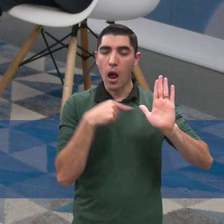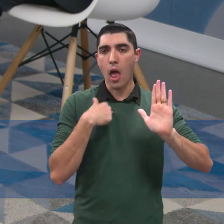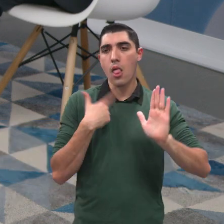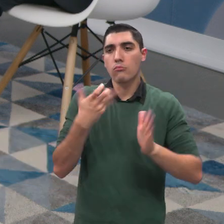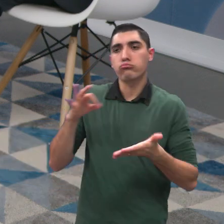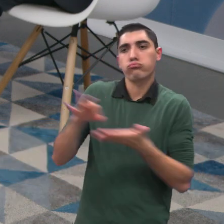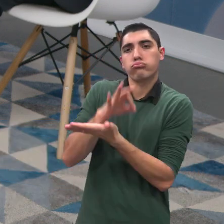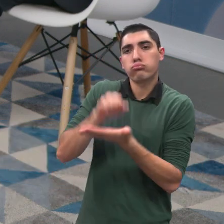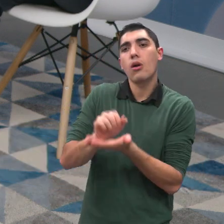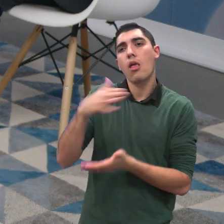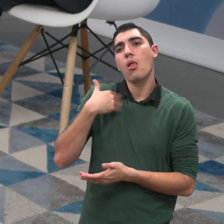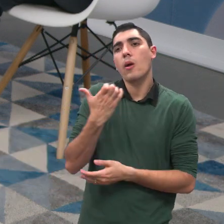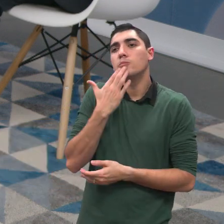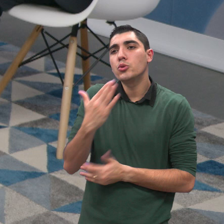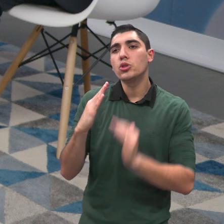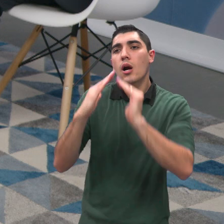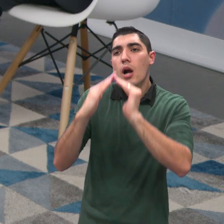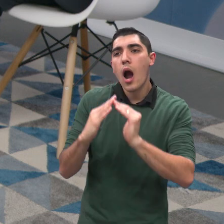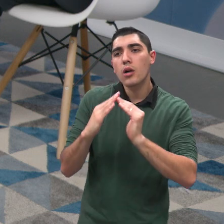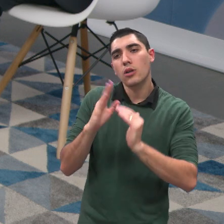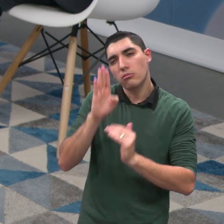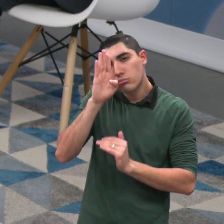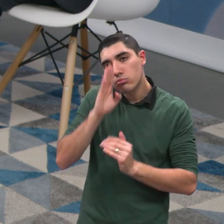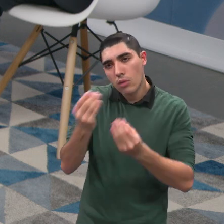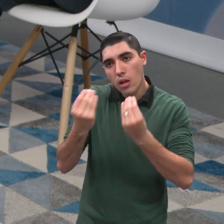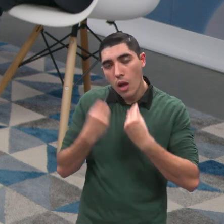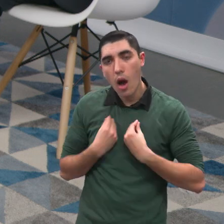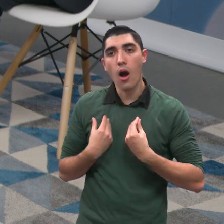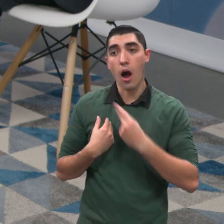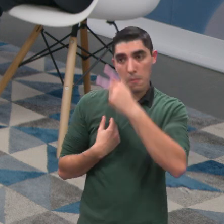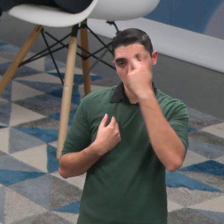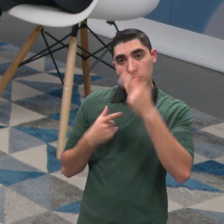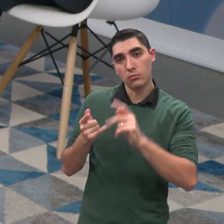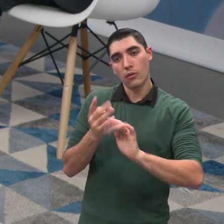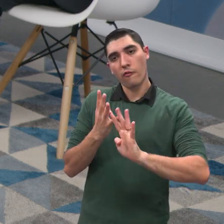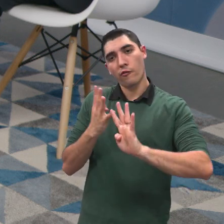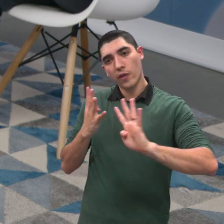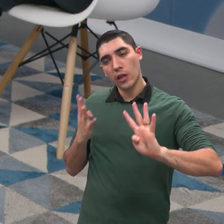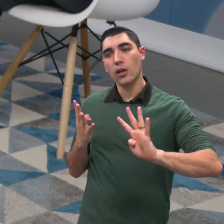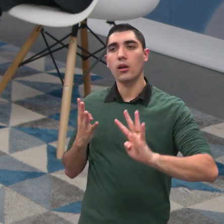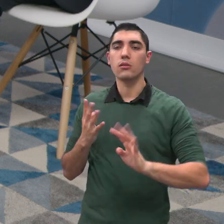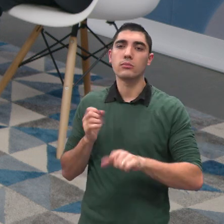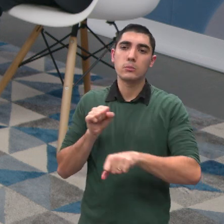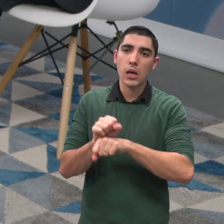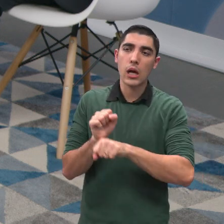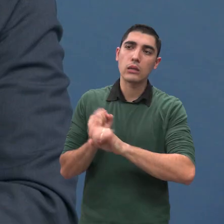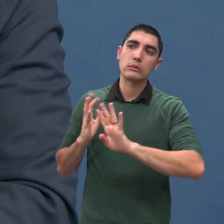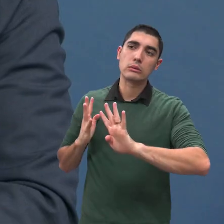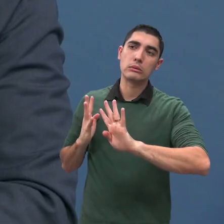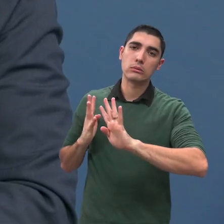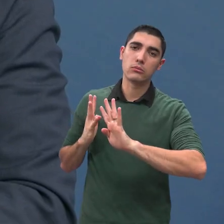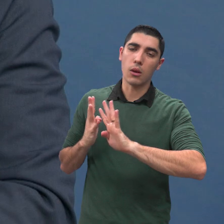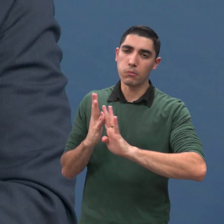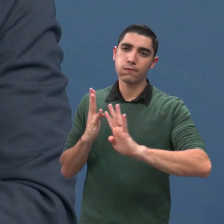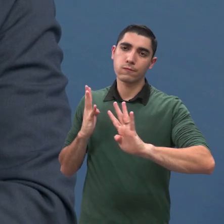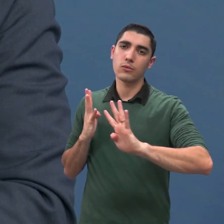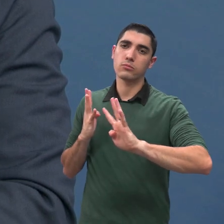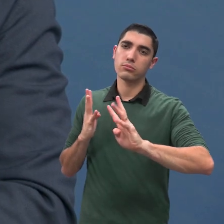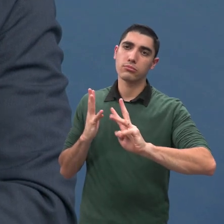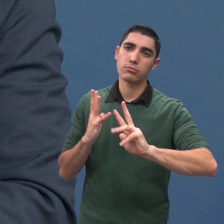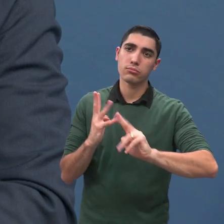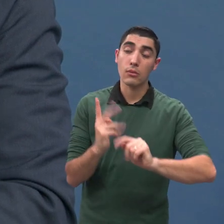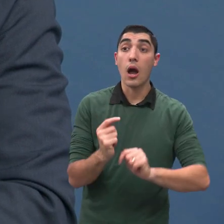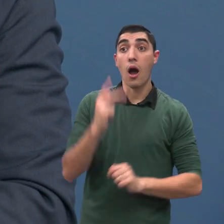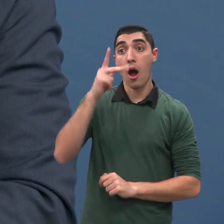e solicita. E assim que for possível, dentro da fila lá, ela vai receber o imóvel dela, assim como vem ao longo